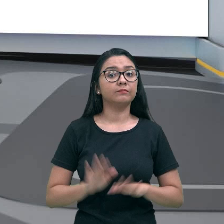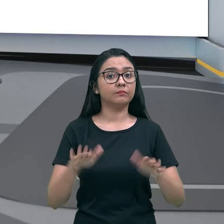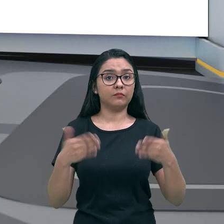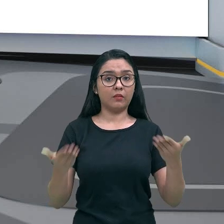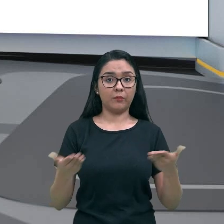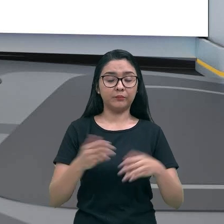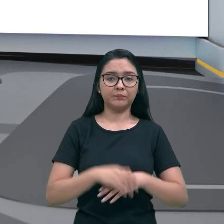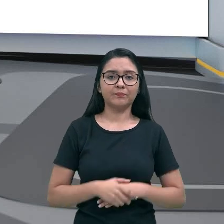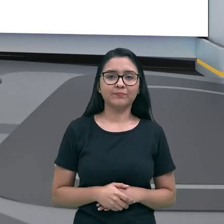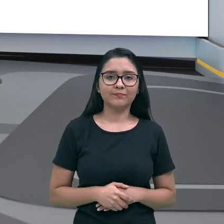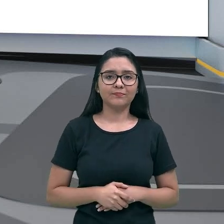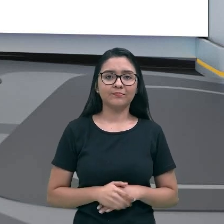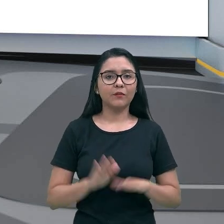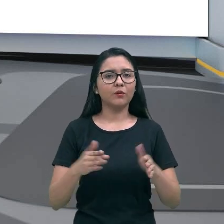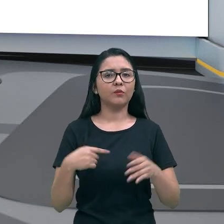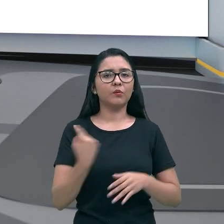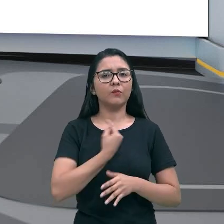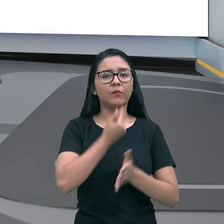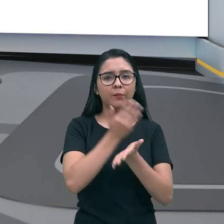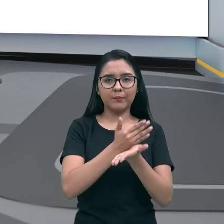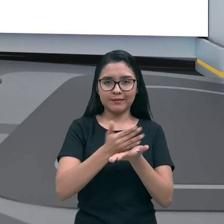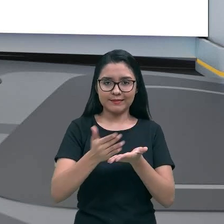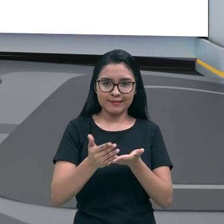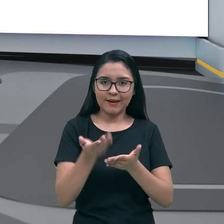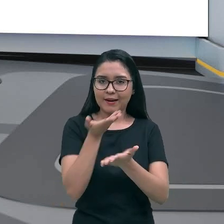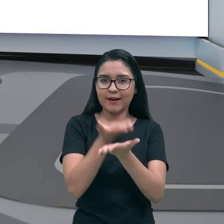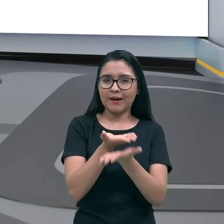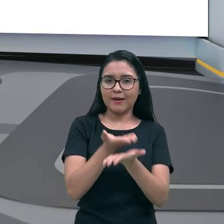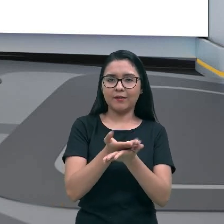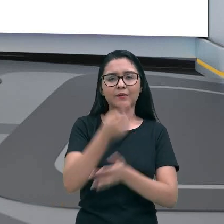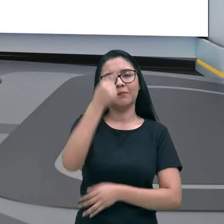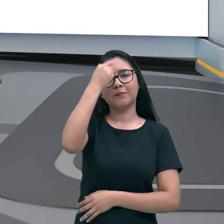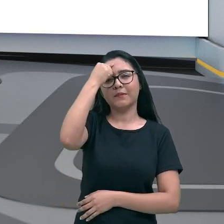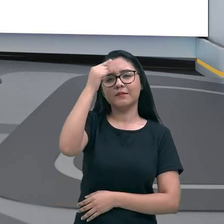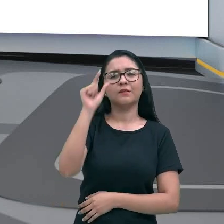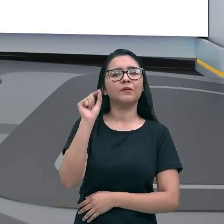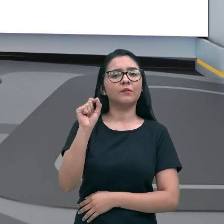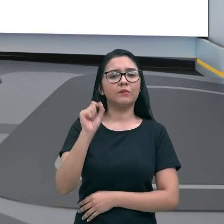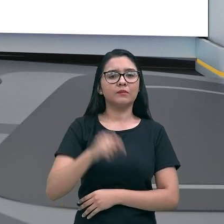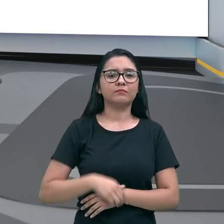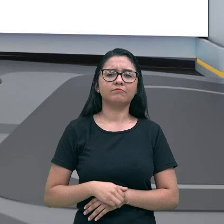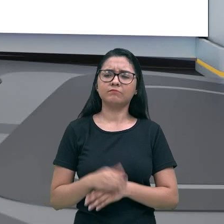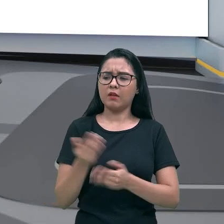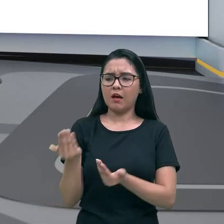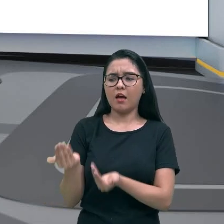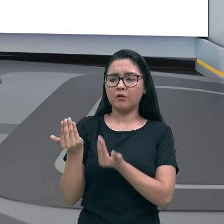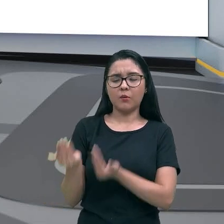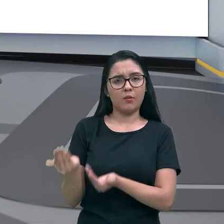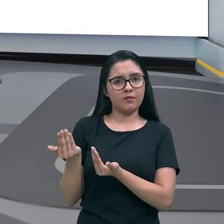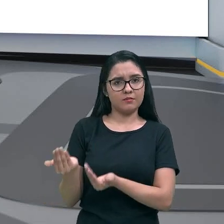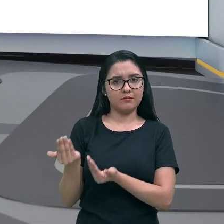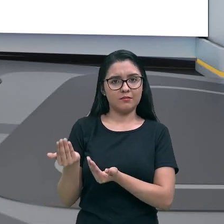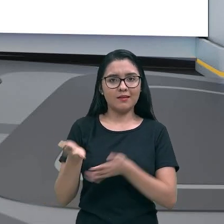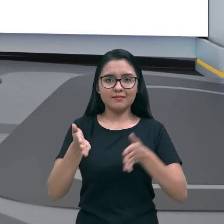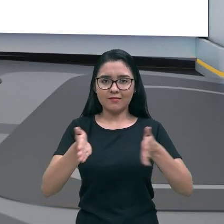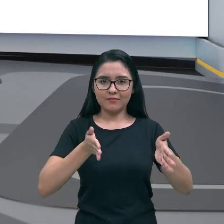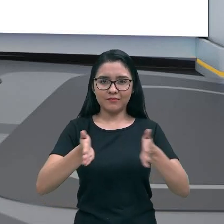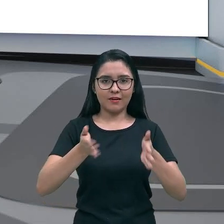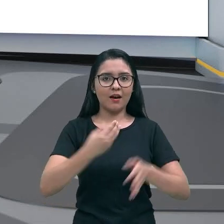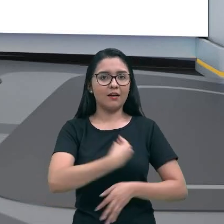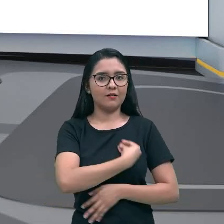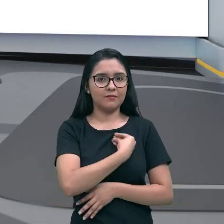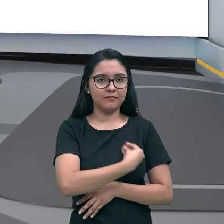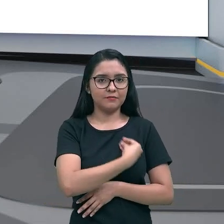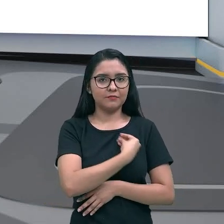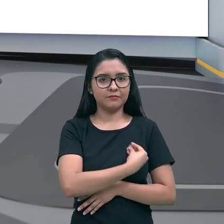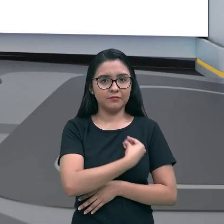Então, a gente começa esse momento pensando sobre a adolescência, essa fase da vida